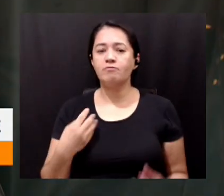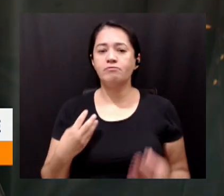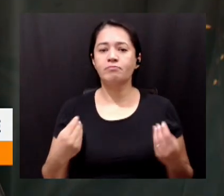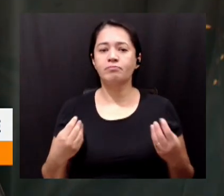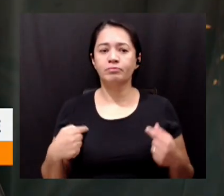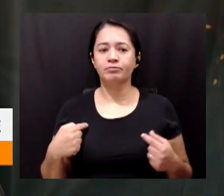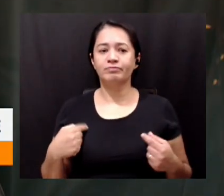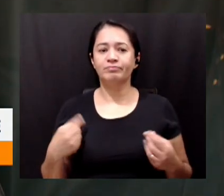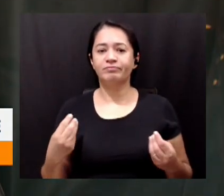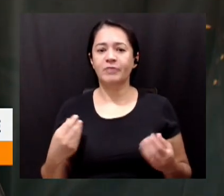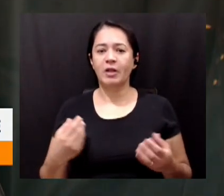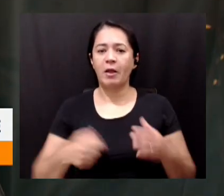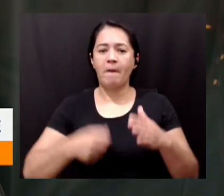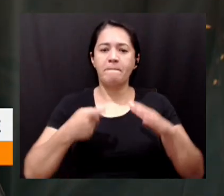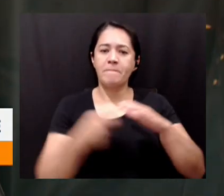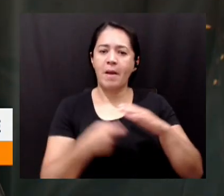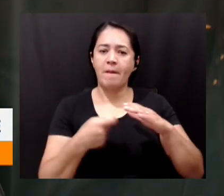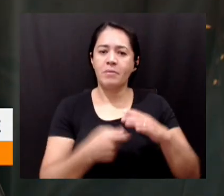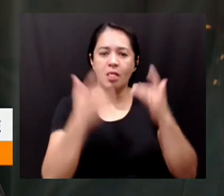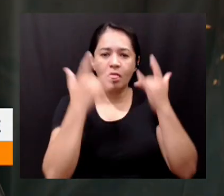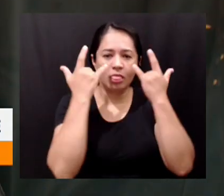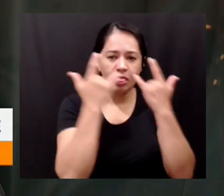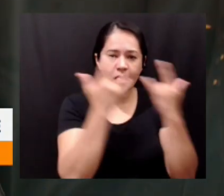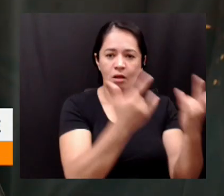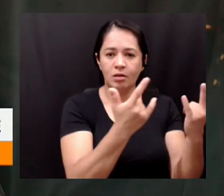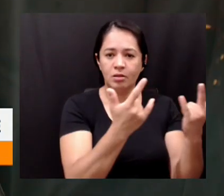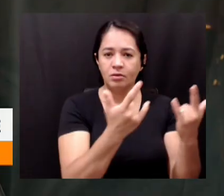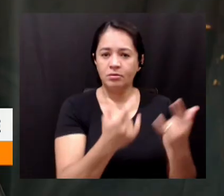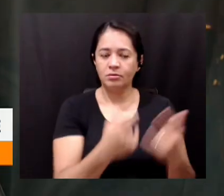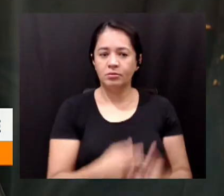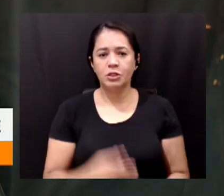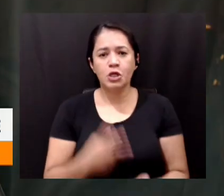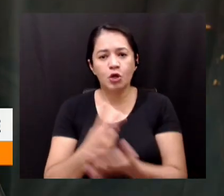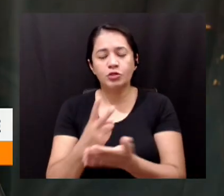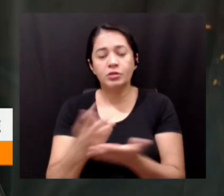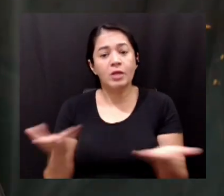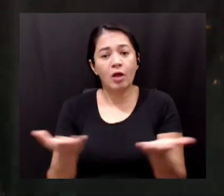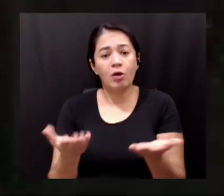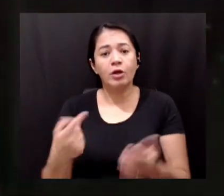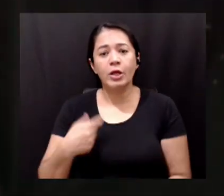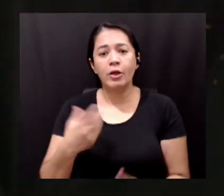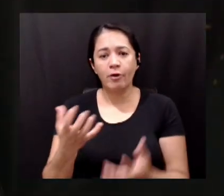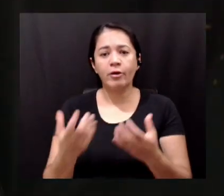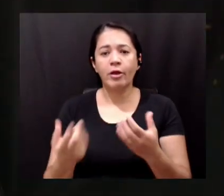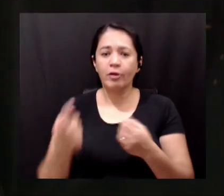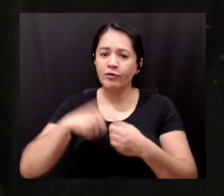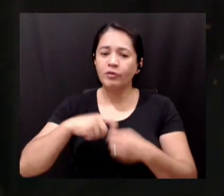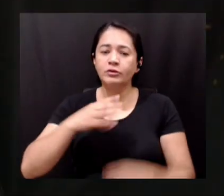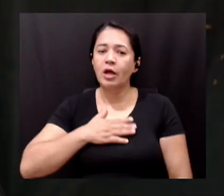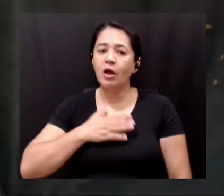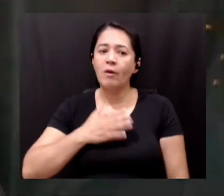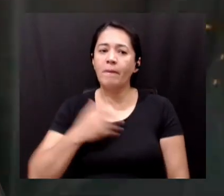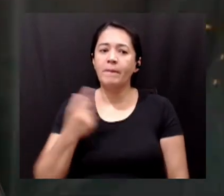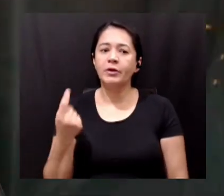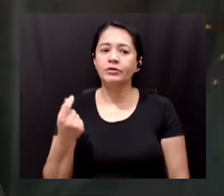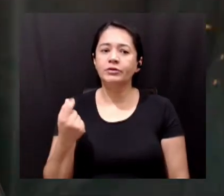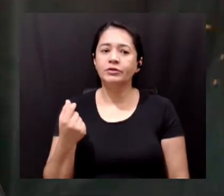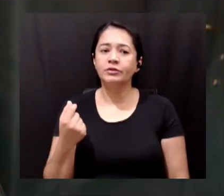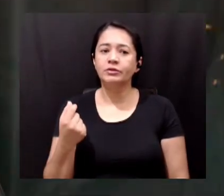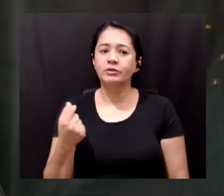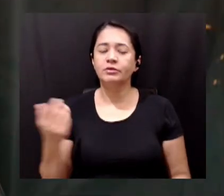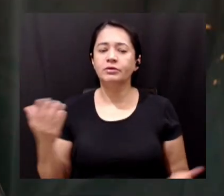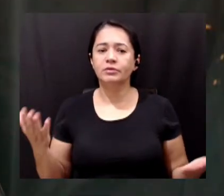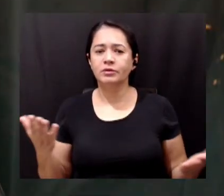fizesse a aposta e persistisse no erro, e agora eu quero resgatar tudo que foi perdido e vou entrar com dano moral. Isso é